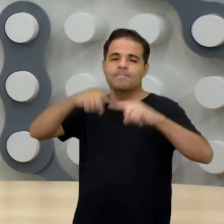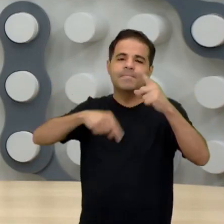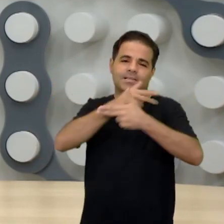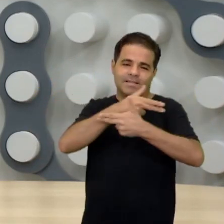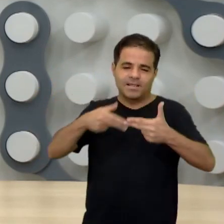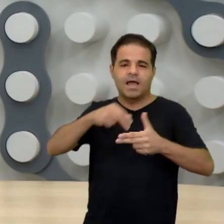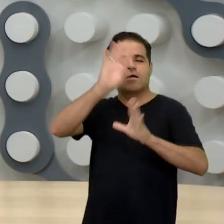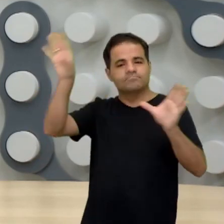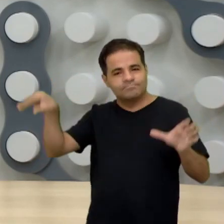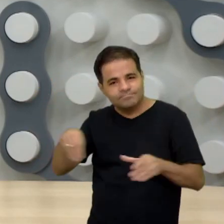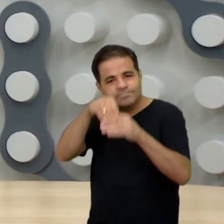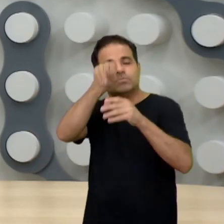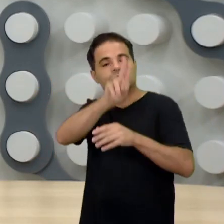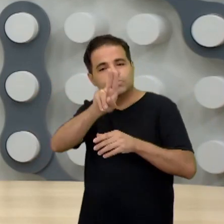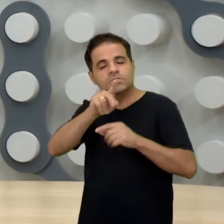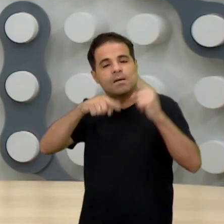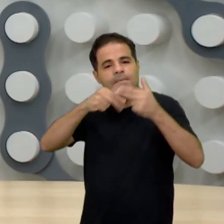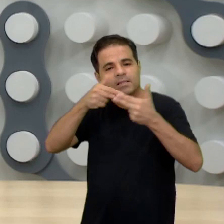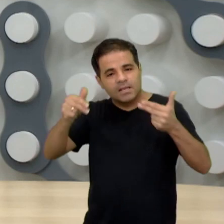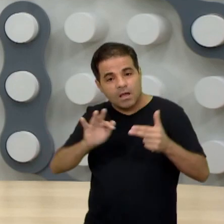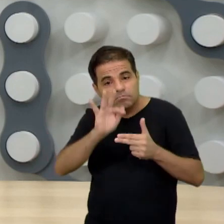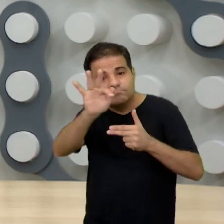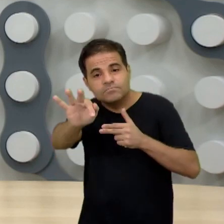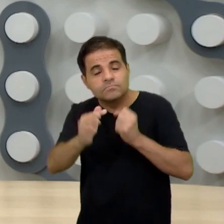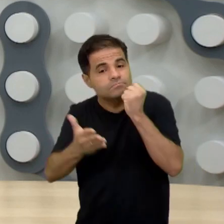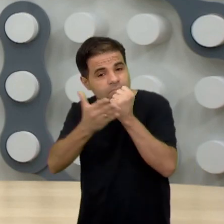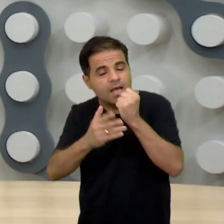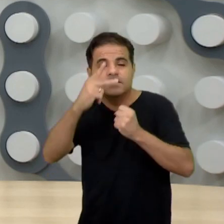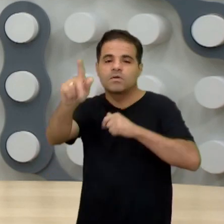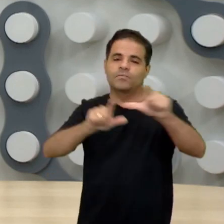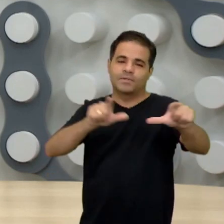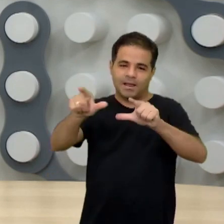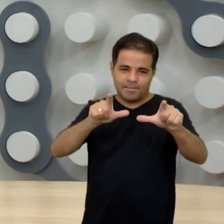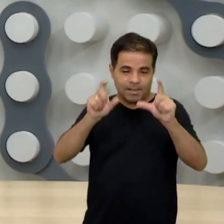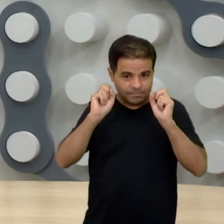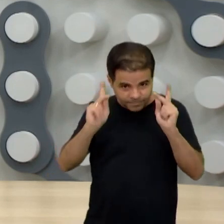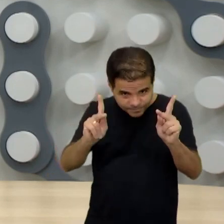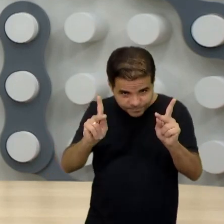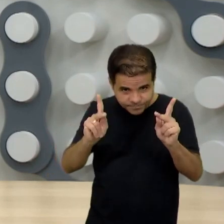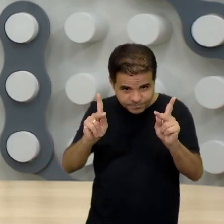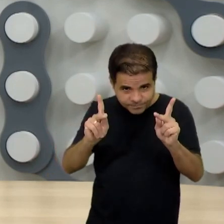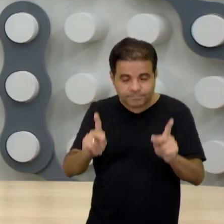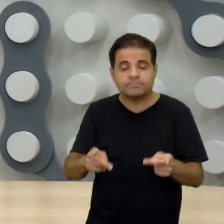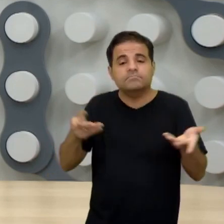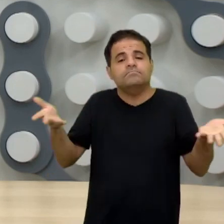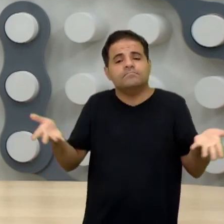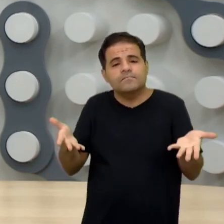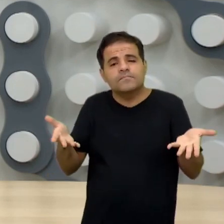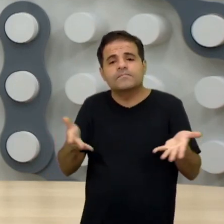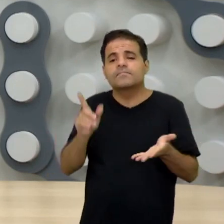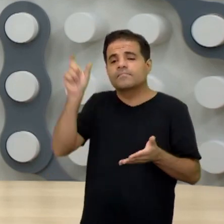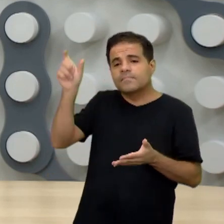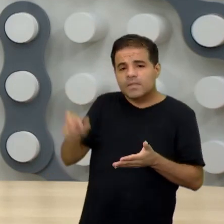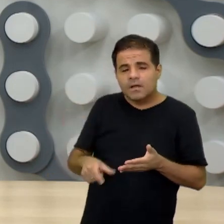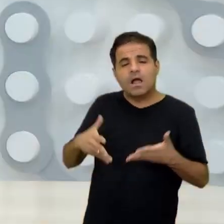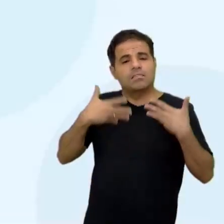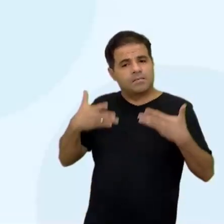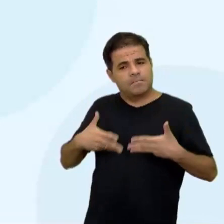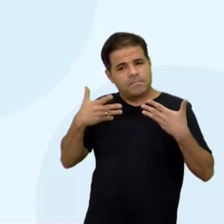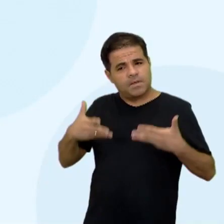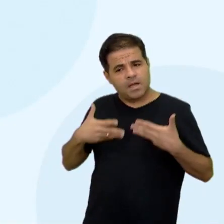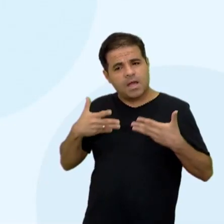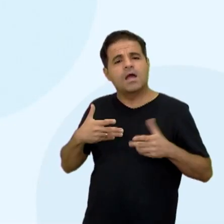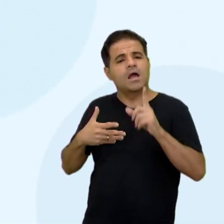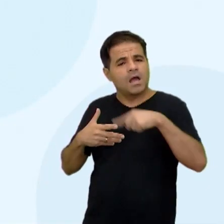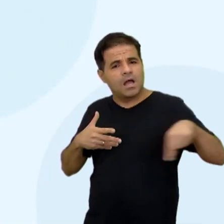que será utilizado como base para o seu trabalho. Muito bem. Aí eu trouxe também aí, ó, que isso está no mapa, tá? Que